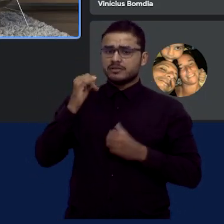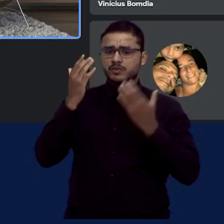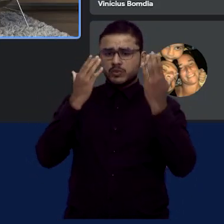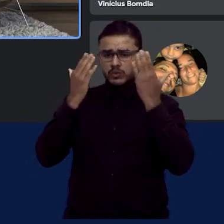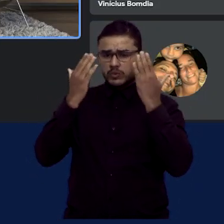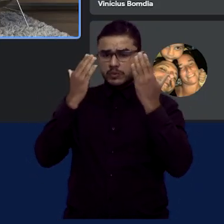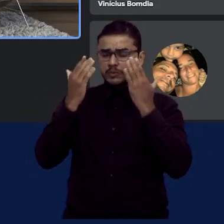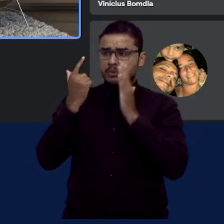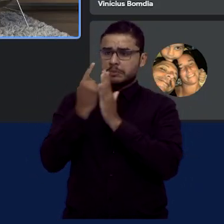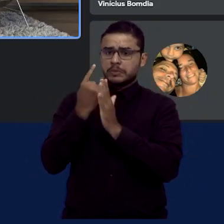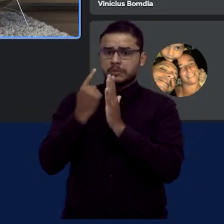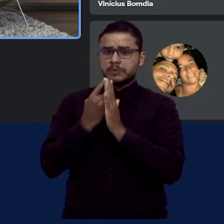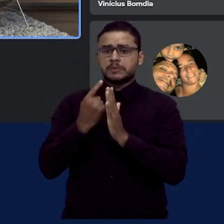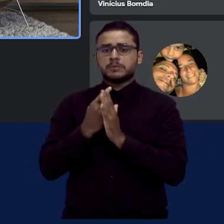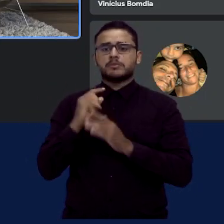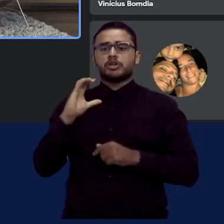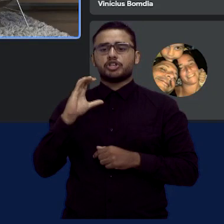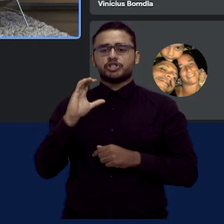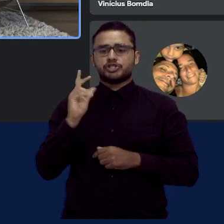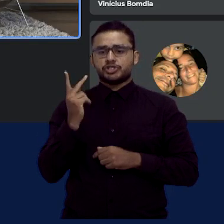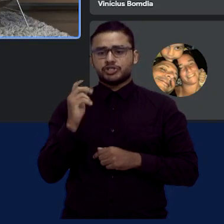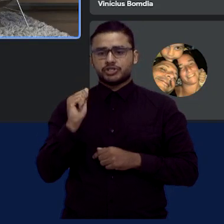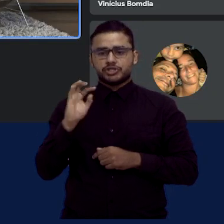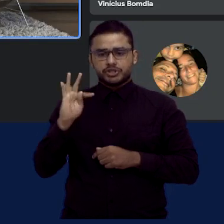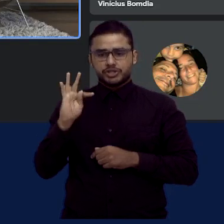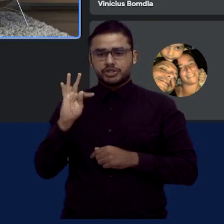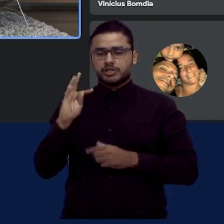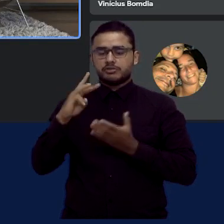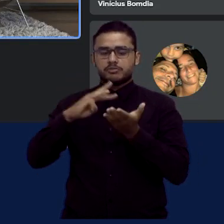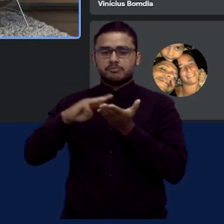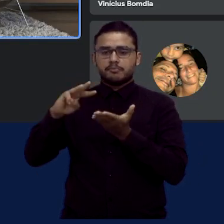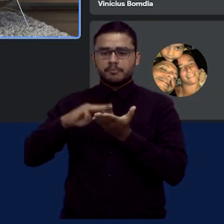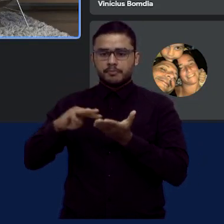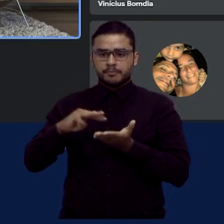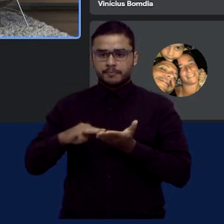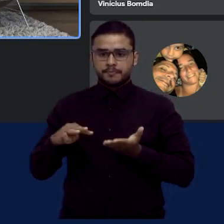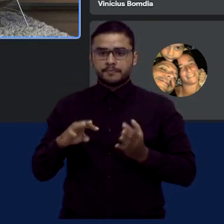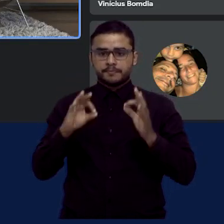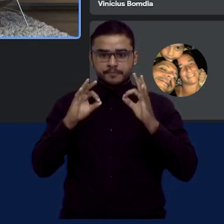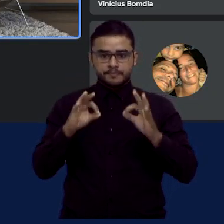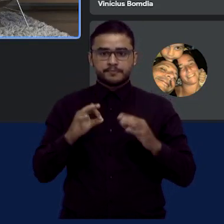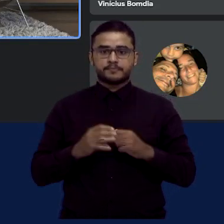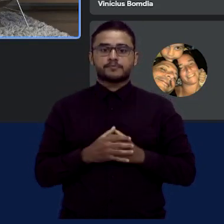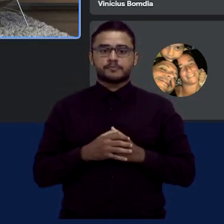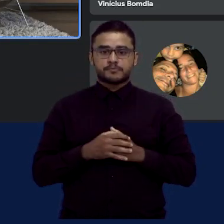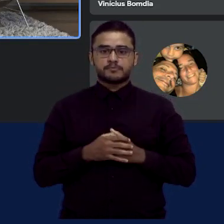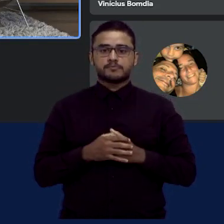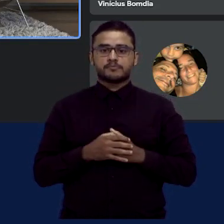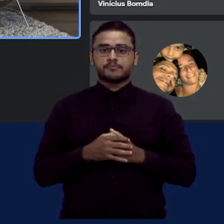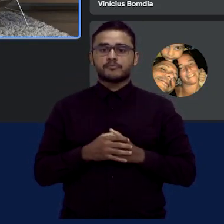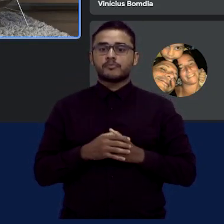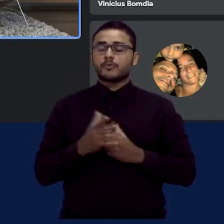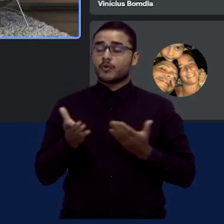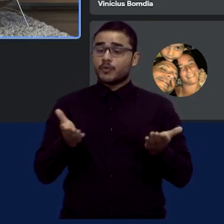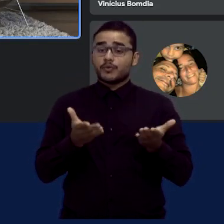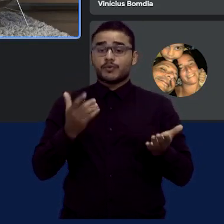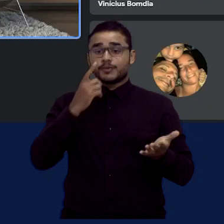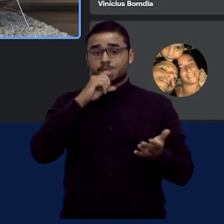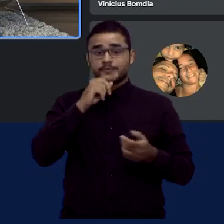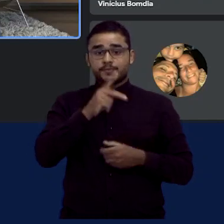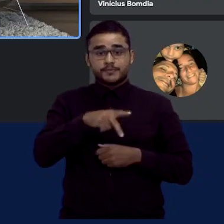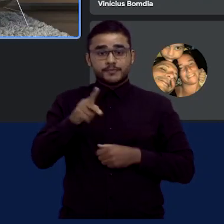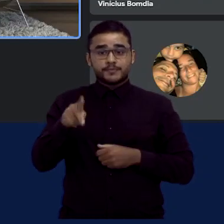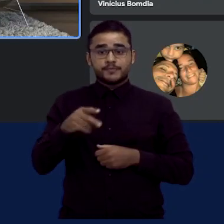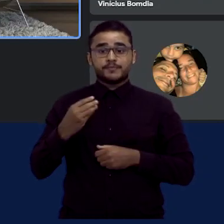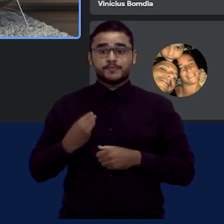fiquem à vontade para escrever, a gente responde na medida do possível e traz também a baila para o nosso professor de hoje. Inclusive ele já